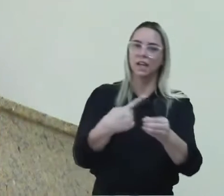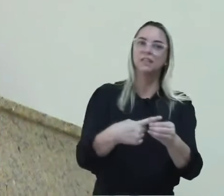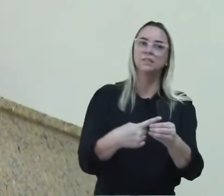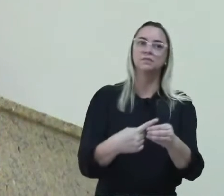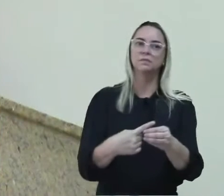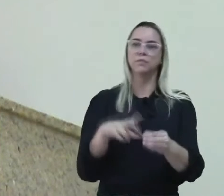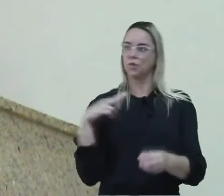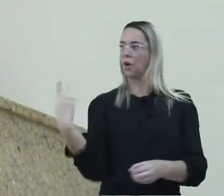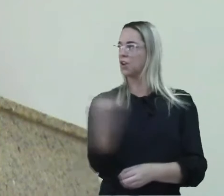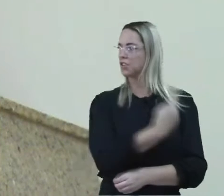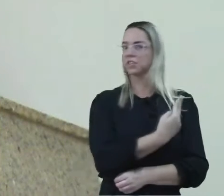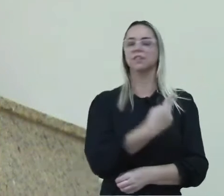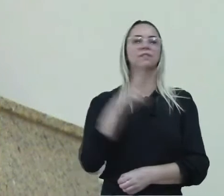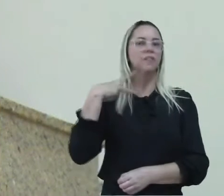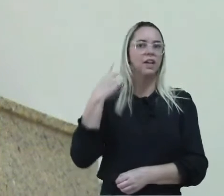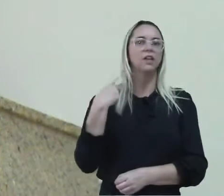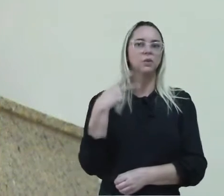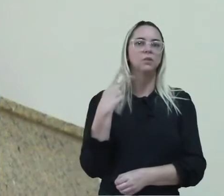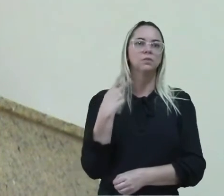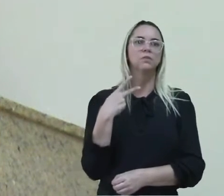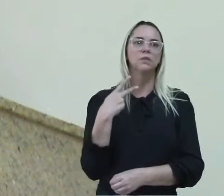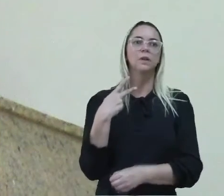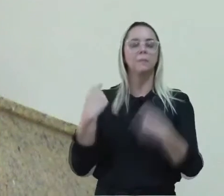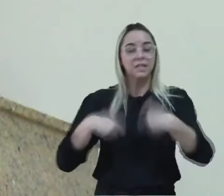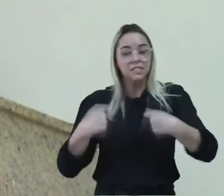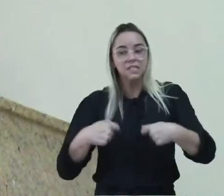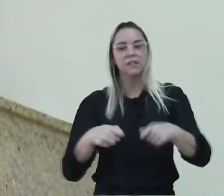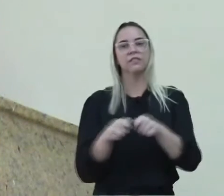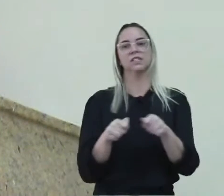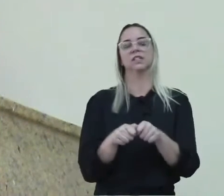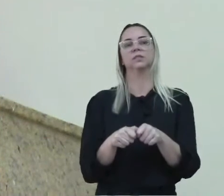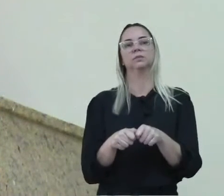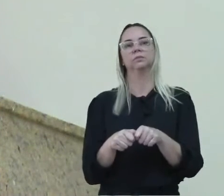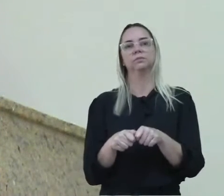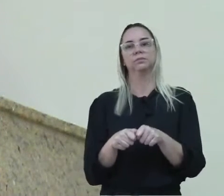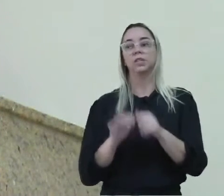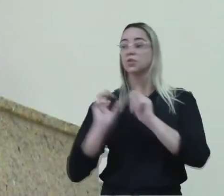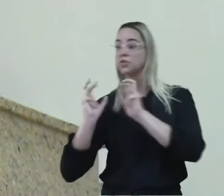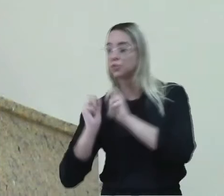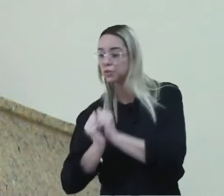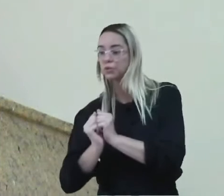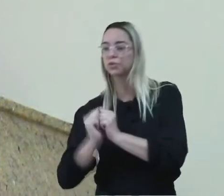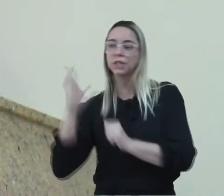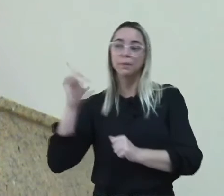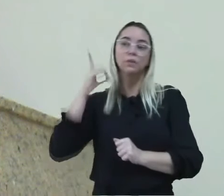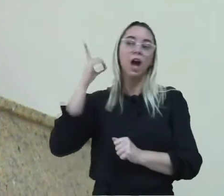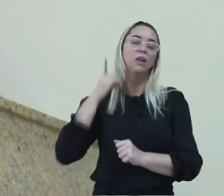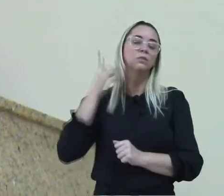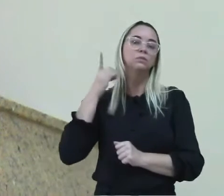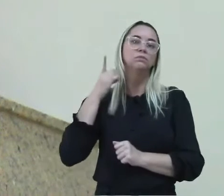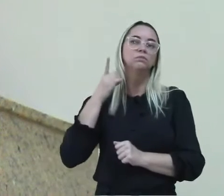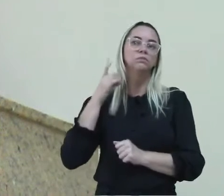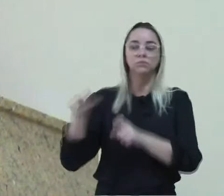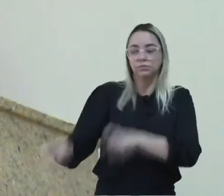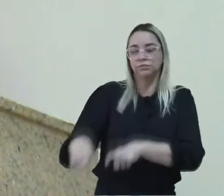enquanto vereadores, legisladores, temos que fazer aqui. Fazer parcerias com os deputados. As arações de terra